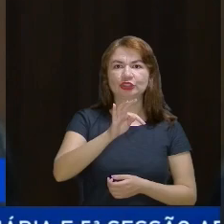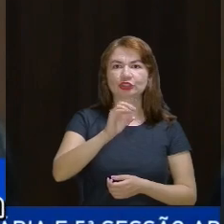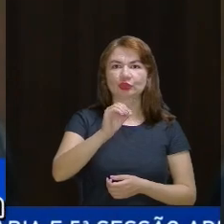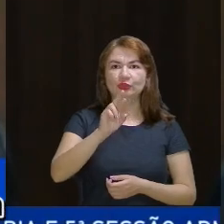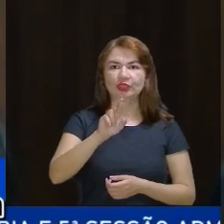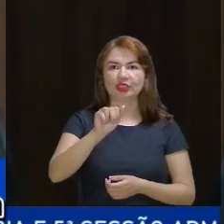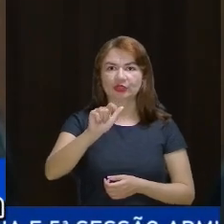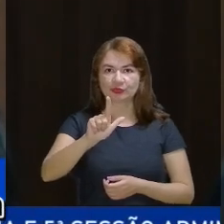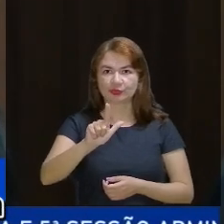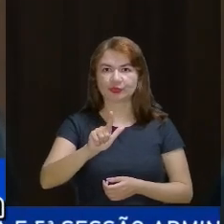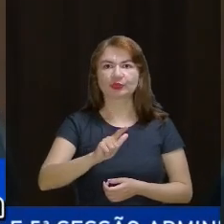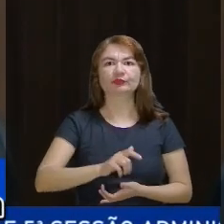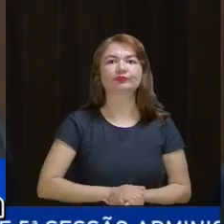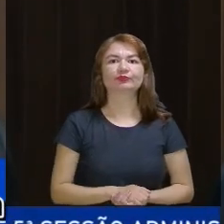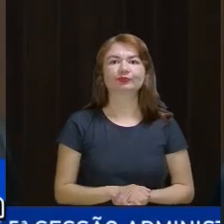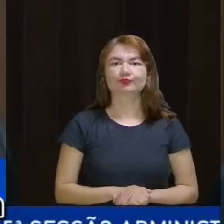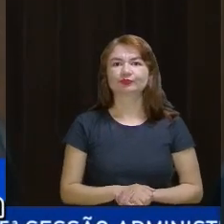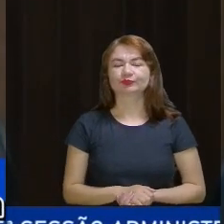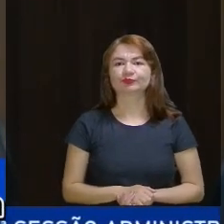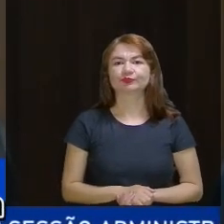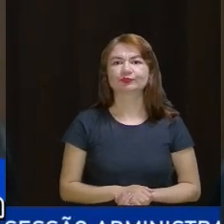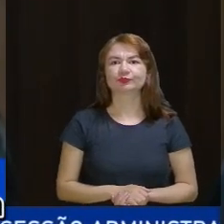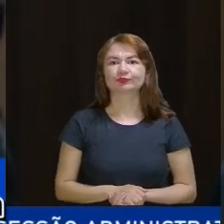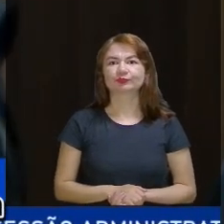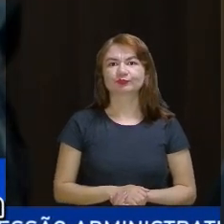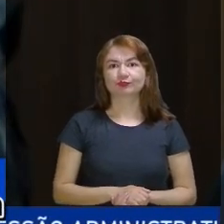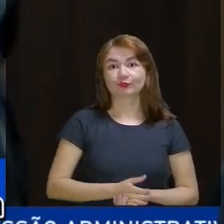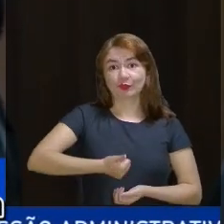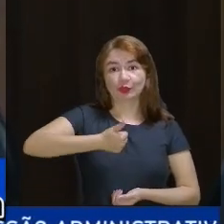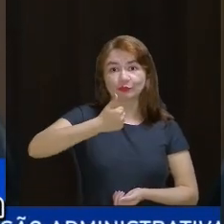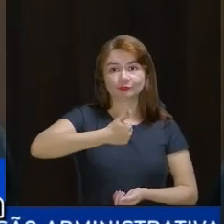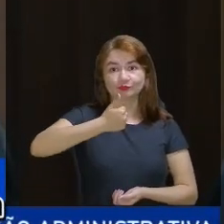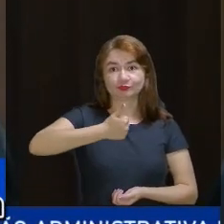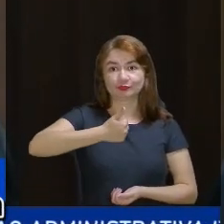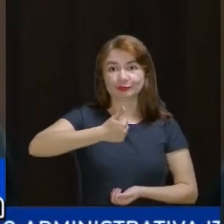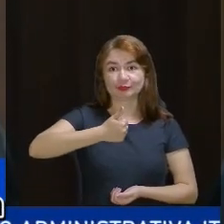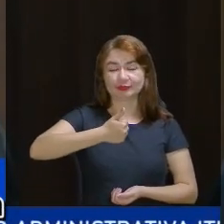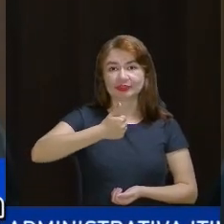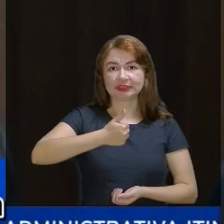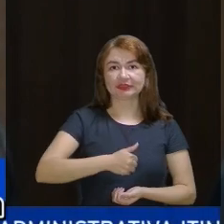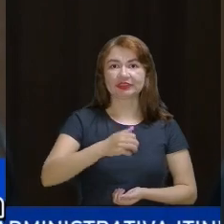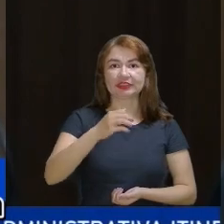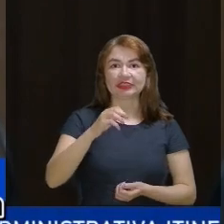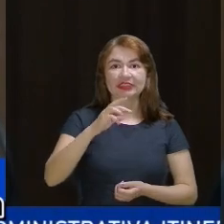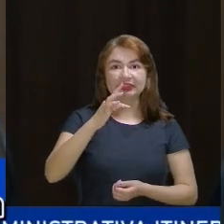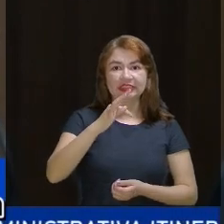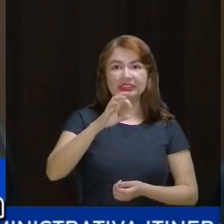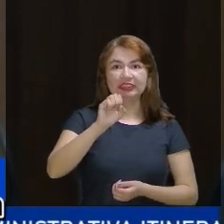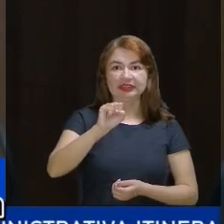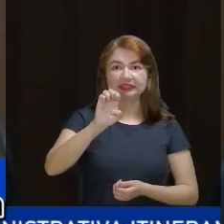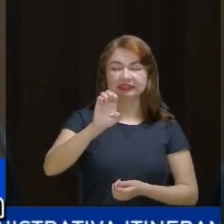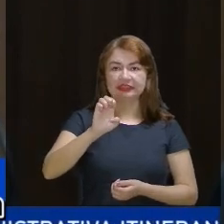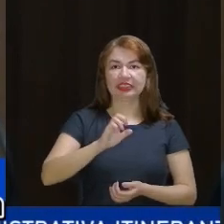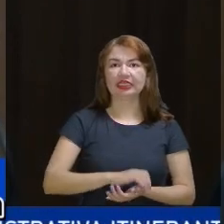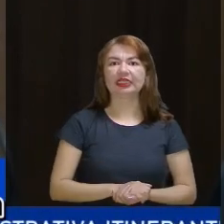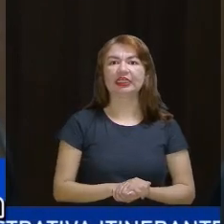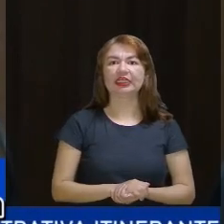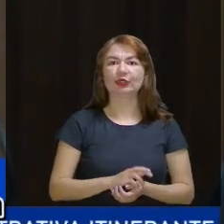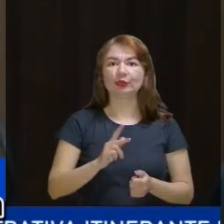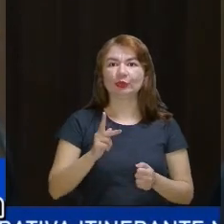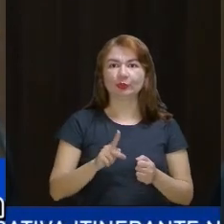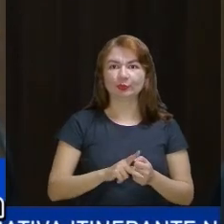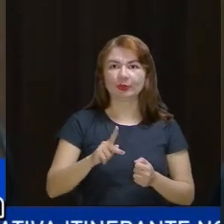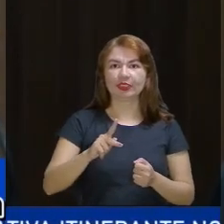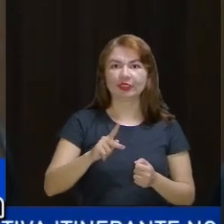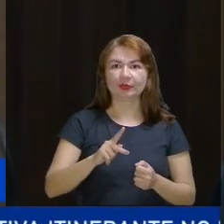inovação, no primeiro prêmio de inovação eleitoral. É um prêmio, primeira vez que o TSE estipula um prêmio